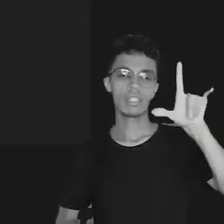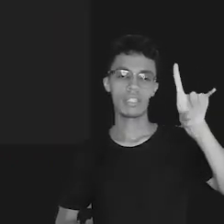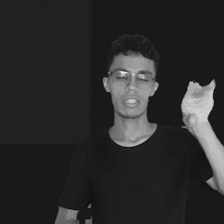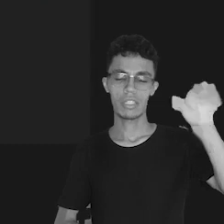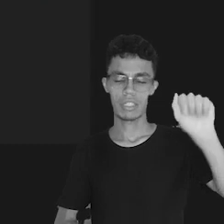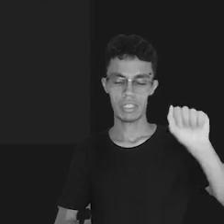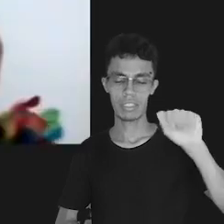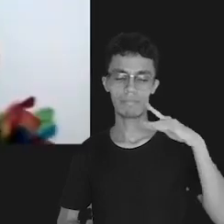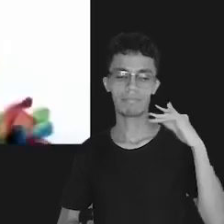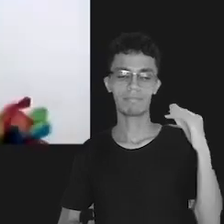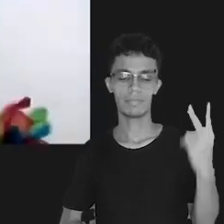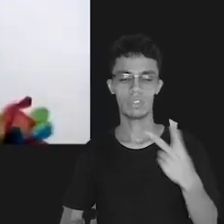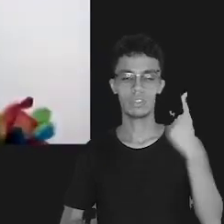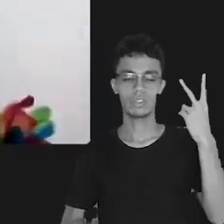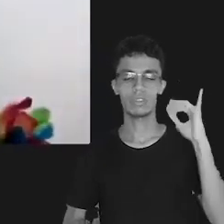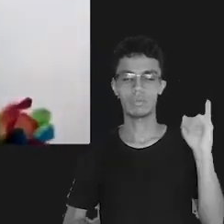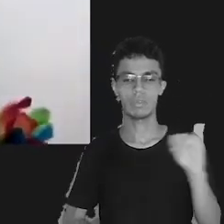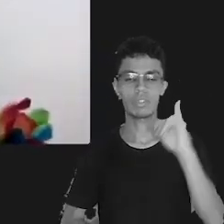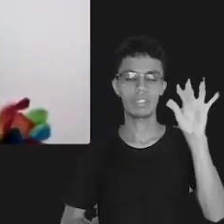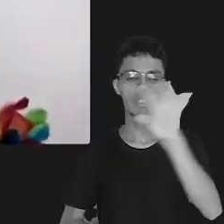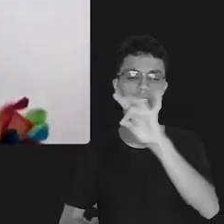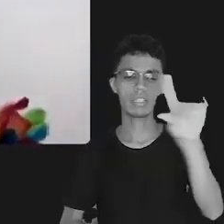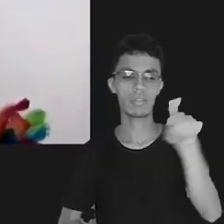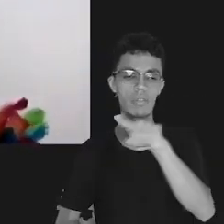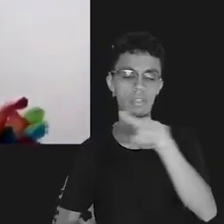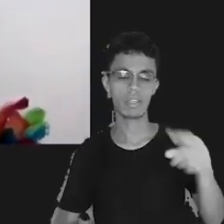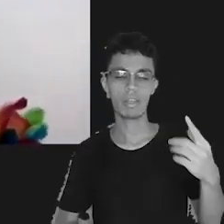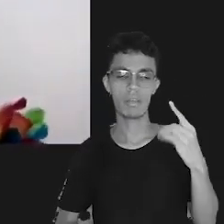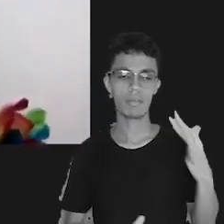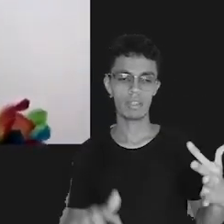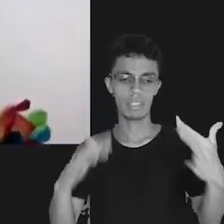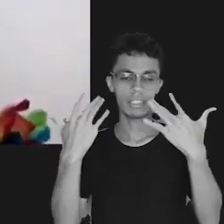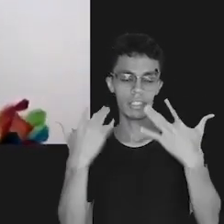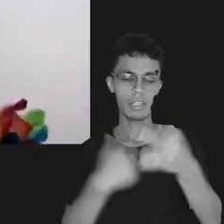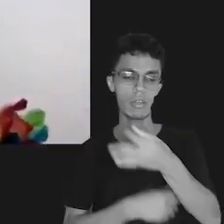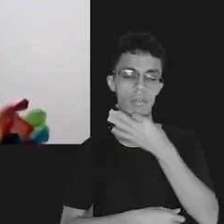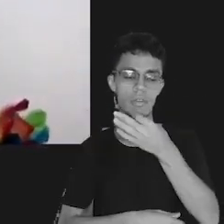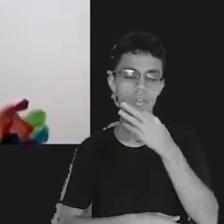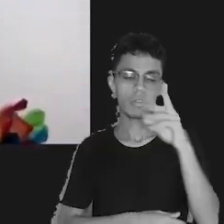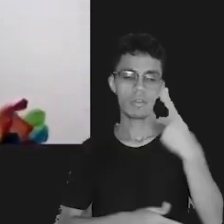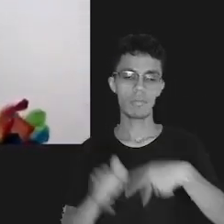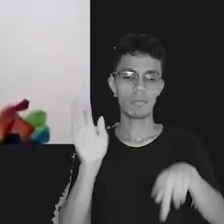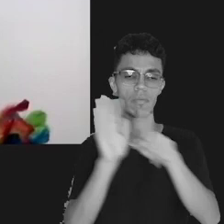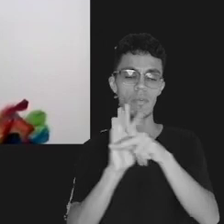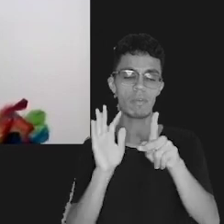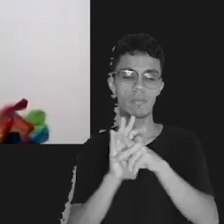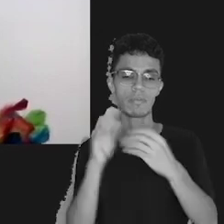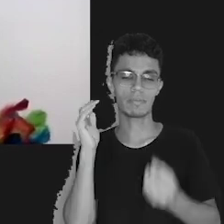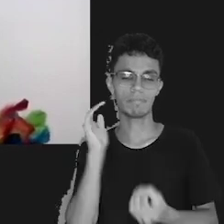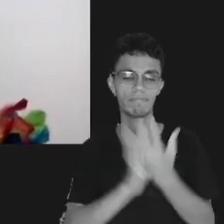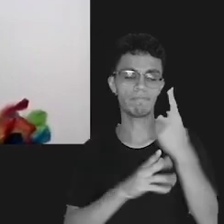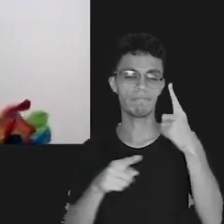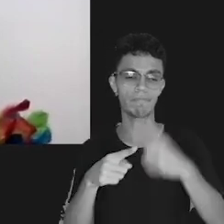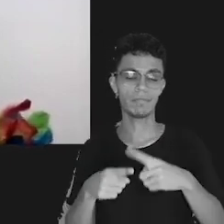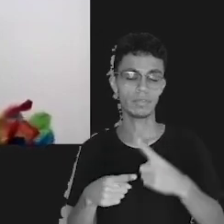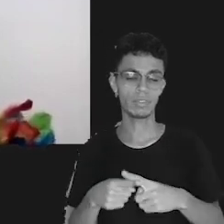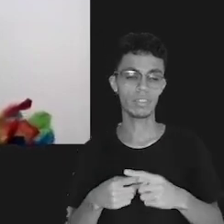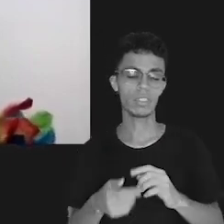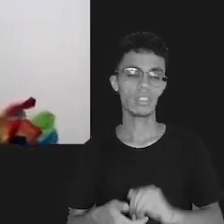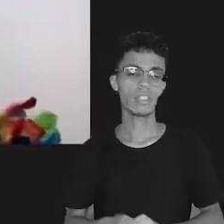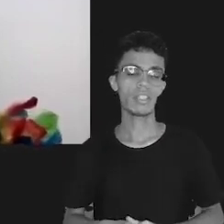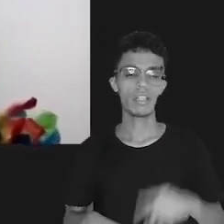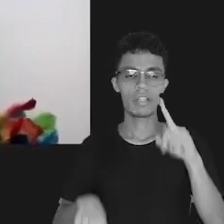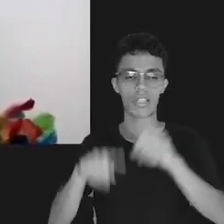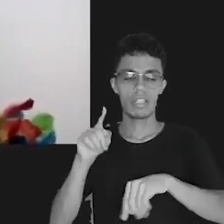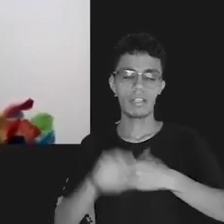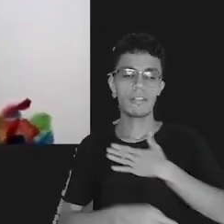uma coisa muito legal, assim, tipo, cada pessoa que assiste acaba tirando suas próprias conclusões, até porque